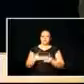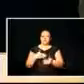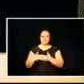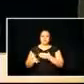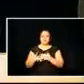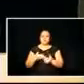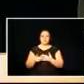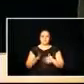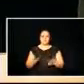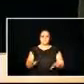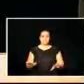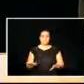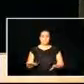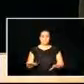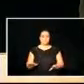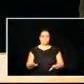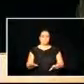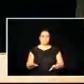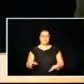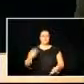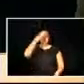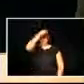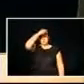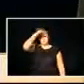um governo de forma